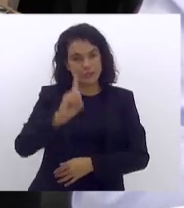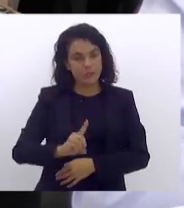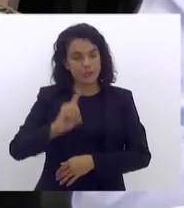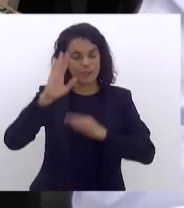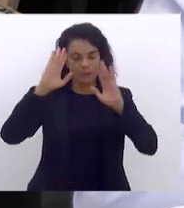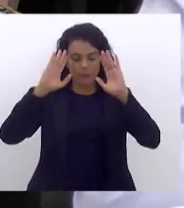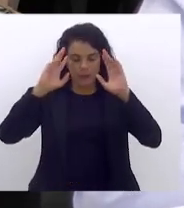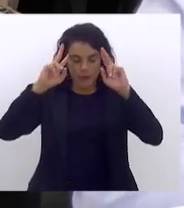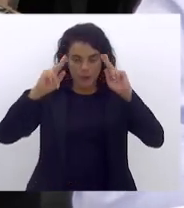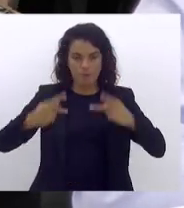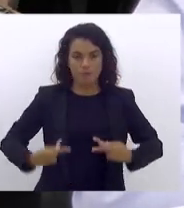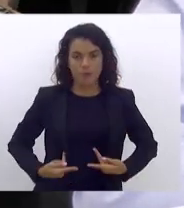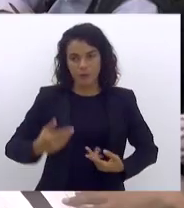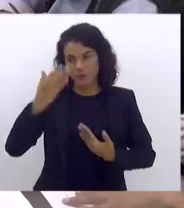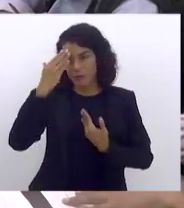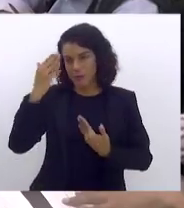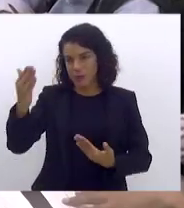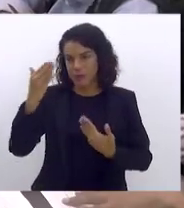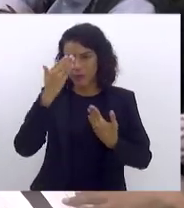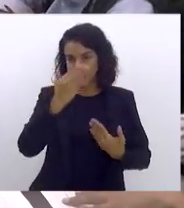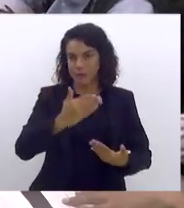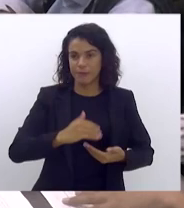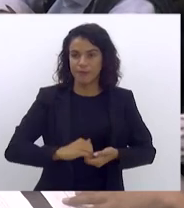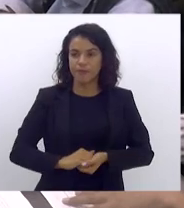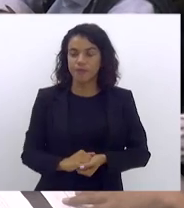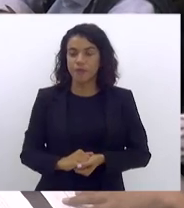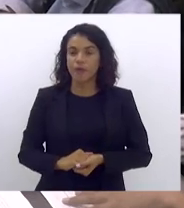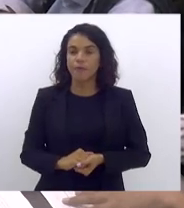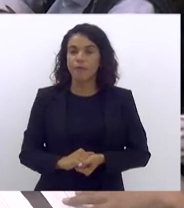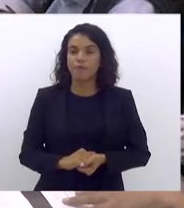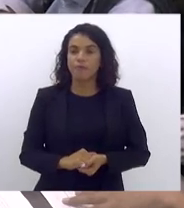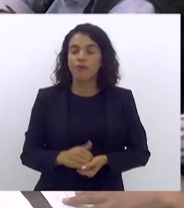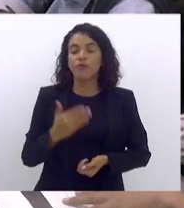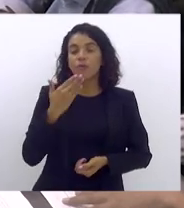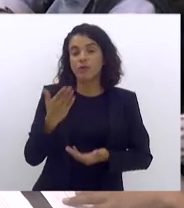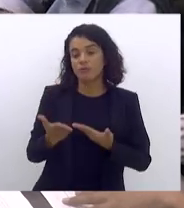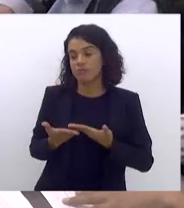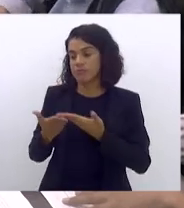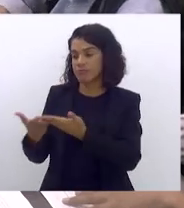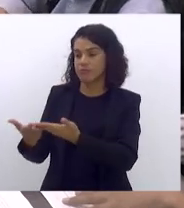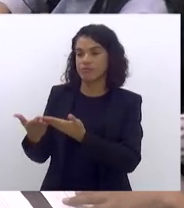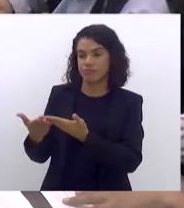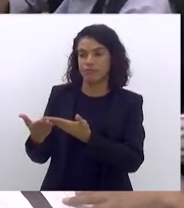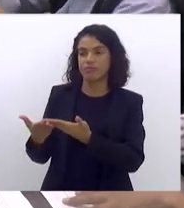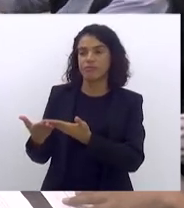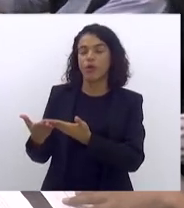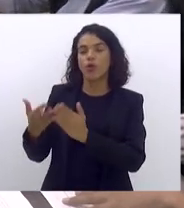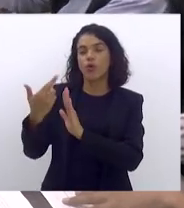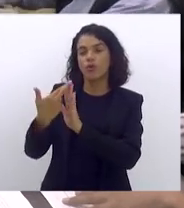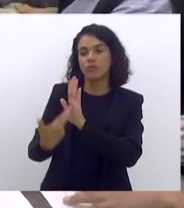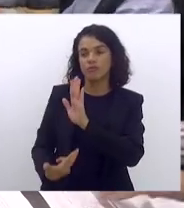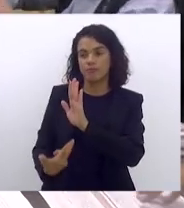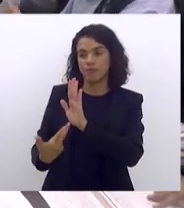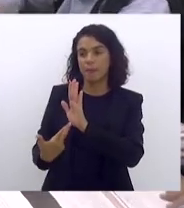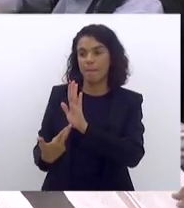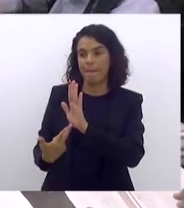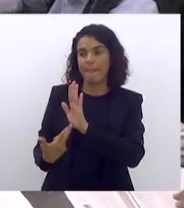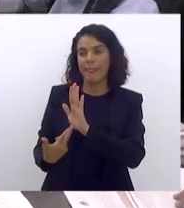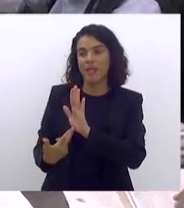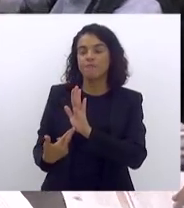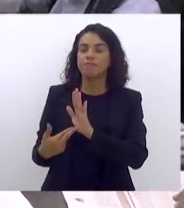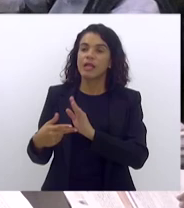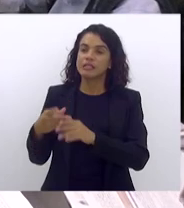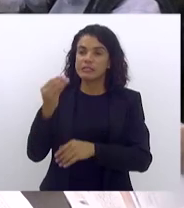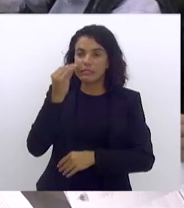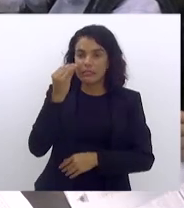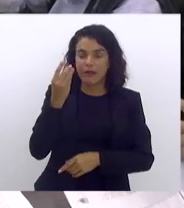humana. Obrigado, presidente, e obrigado, deputado Mink. Vou pedir Vênia aqui para designar o deputado Carlos Mink como relator. E aí, para a gente superar